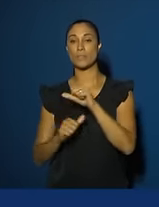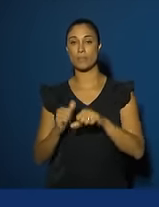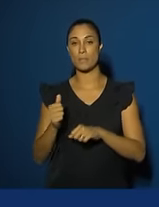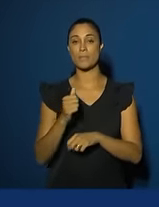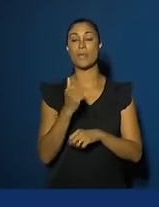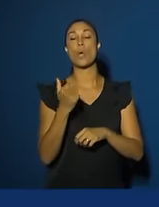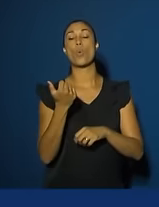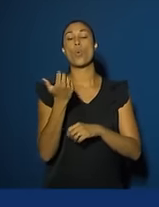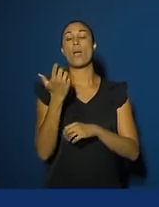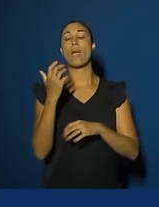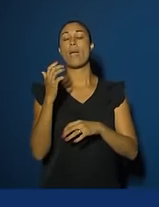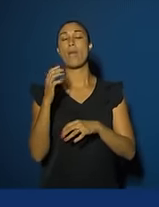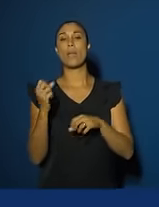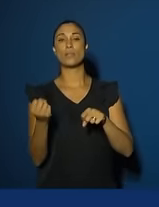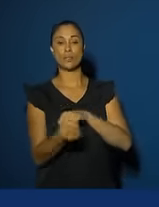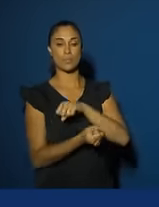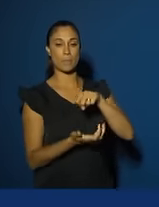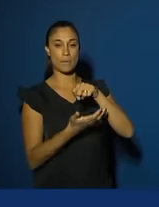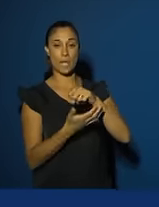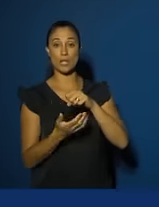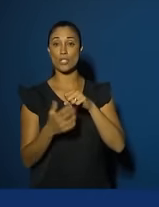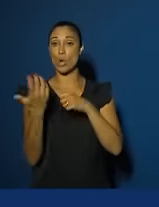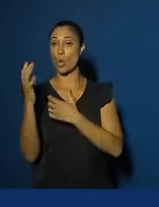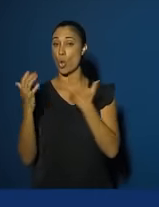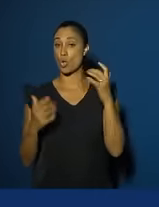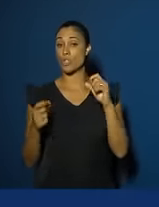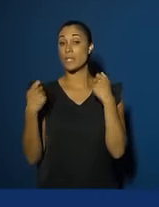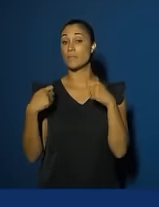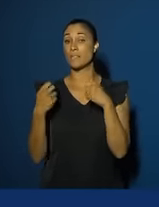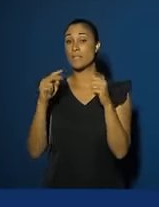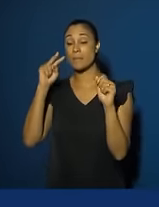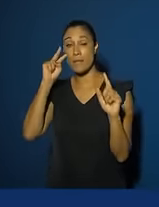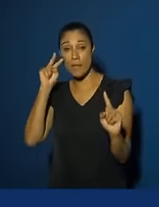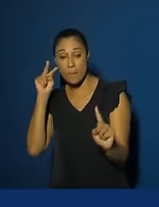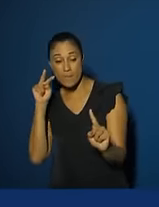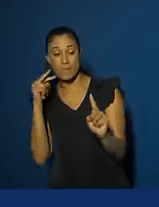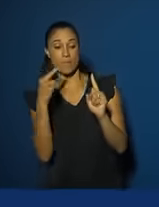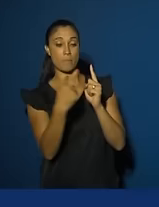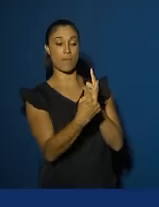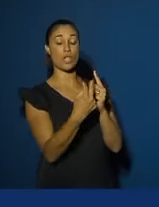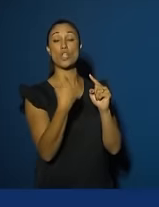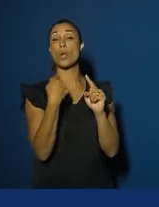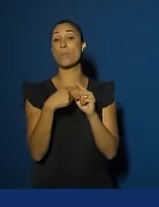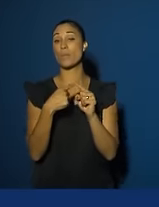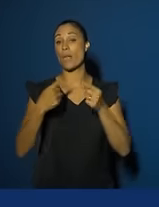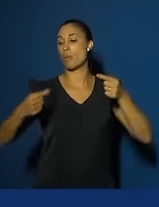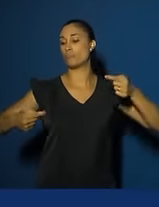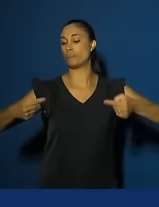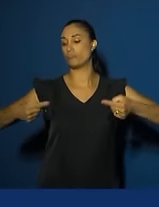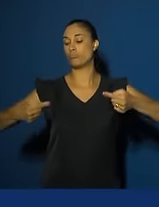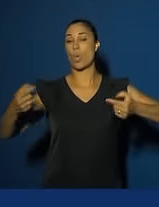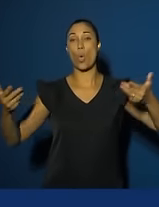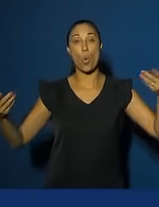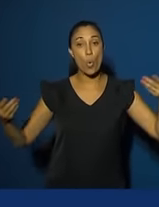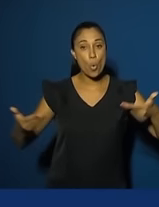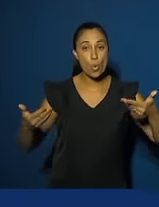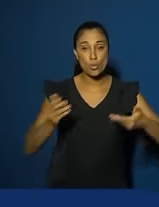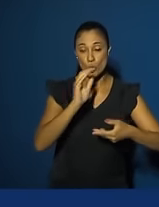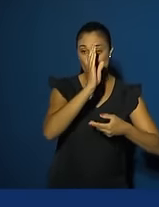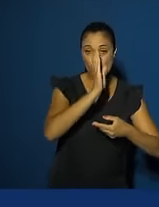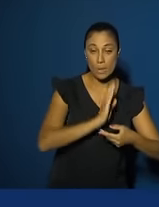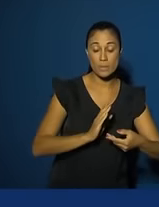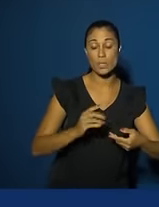curso ao qual vocês deveriam dar mais visibilidade porque a grande vantagem competitiva que o Brasil tem hoje é